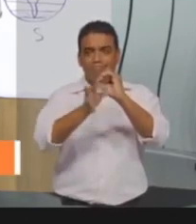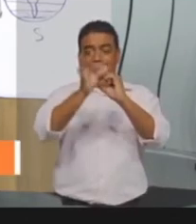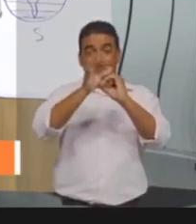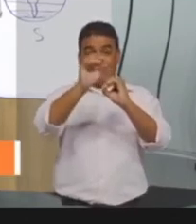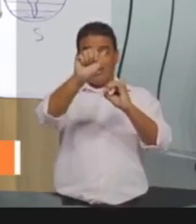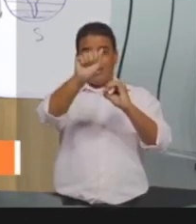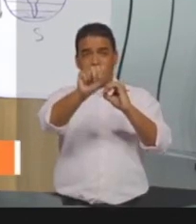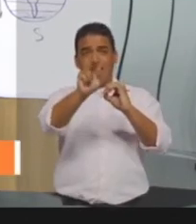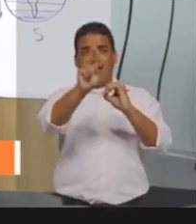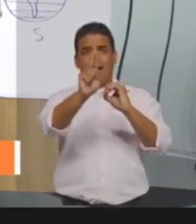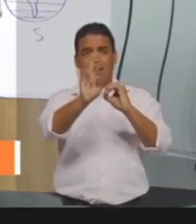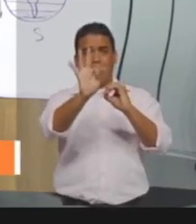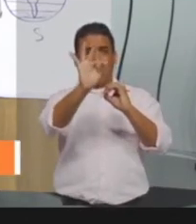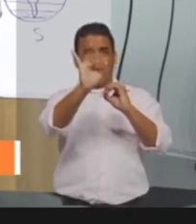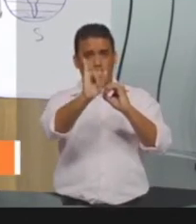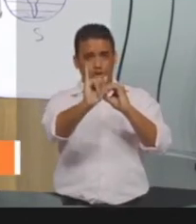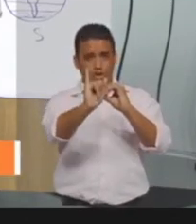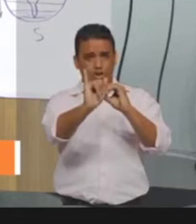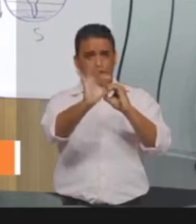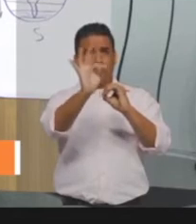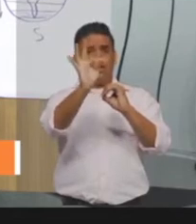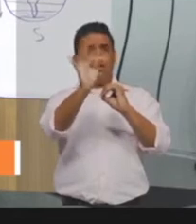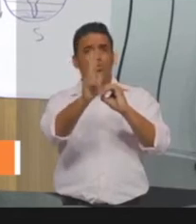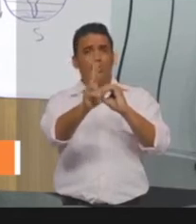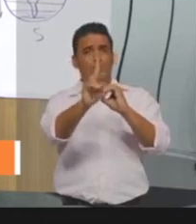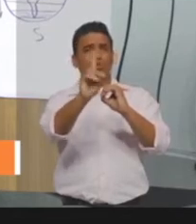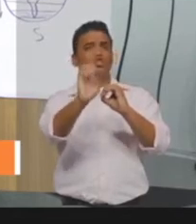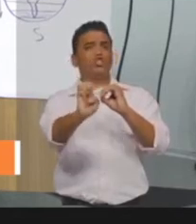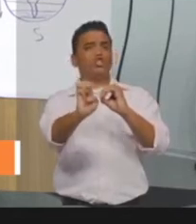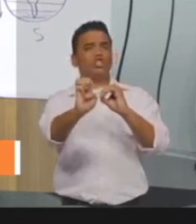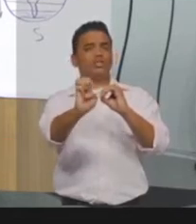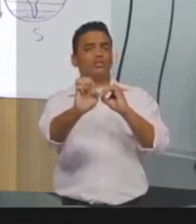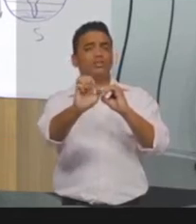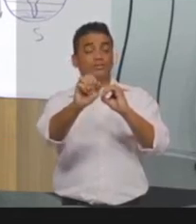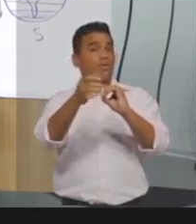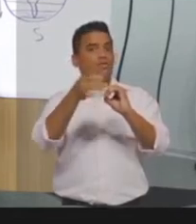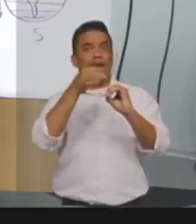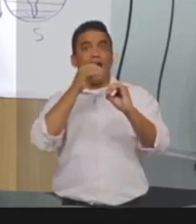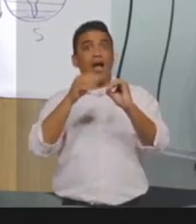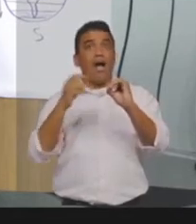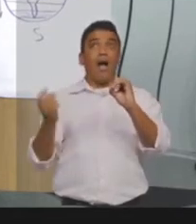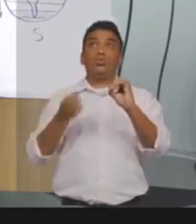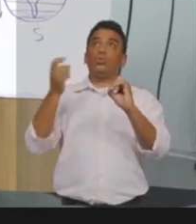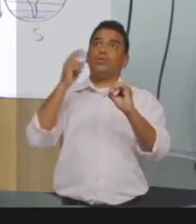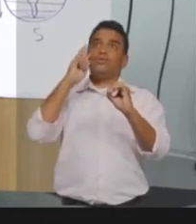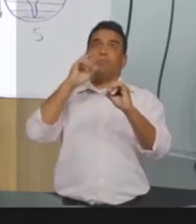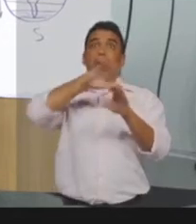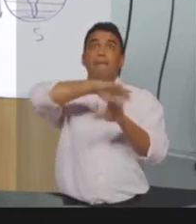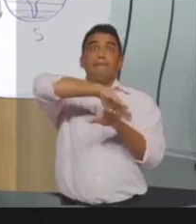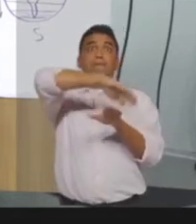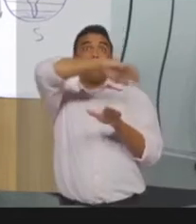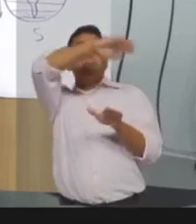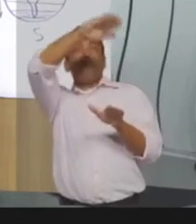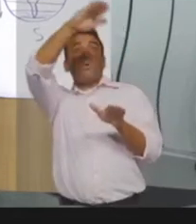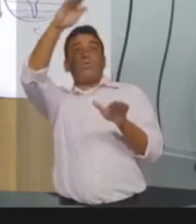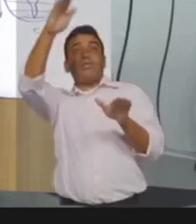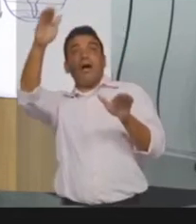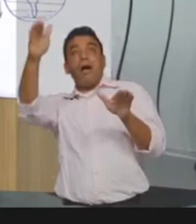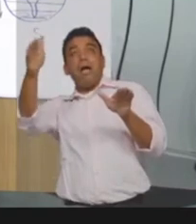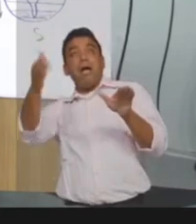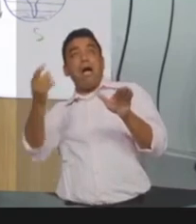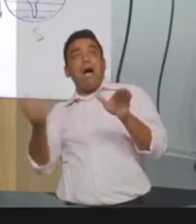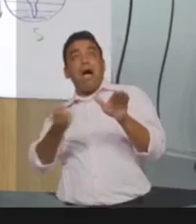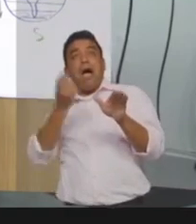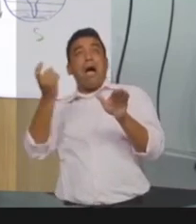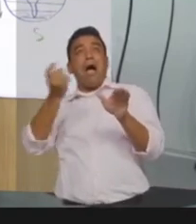seria a altitude? A altitude, ela tem a ver com altura. Quando você olha para o alto de uma montanha, você fala assim, nossa, que montanha alta.